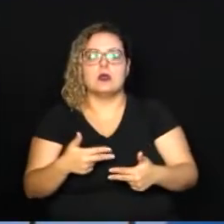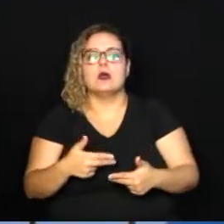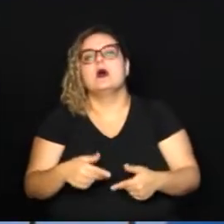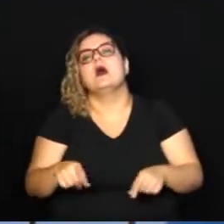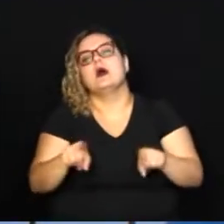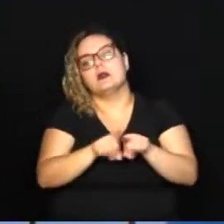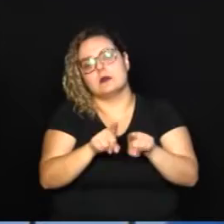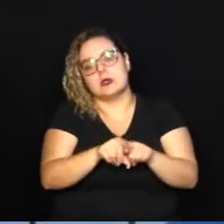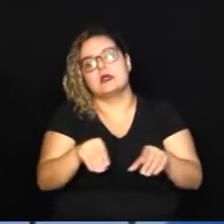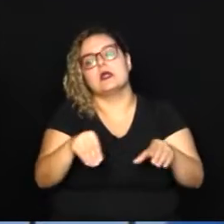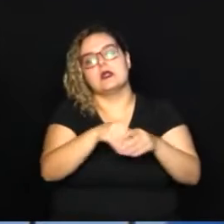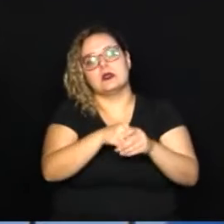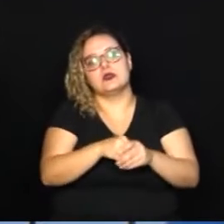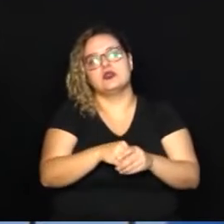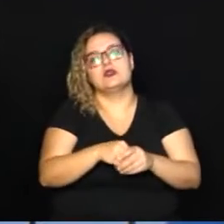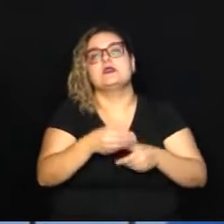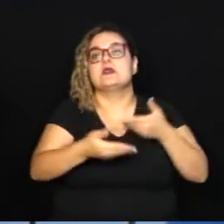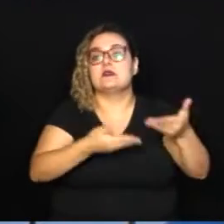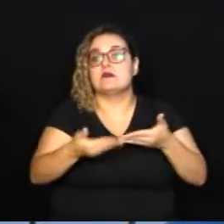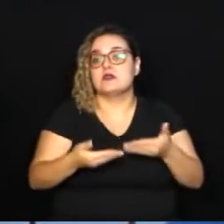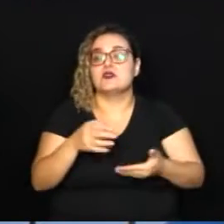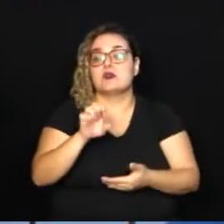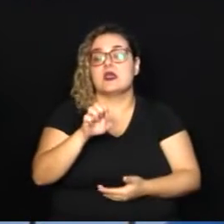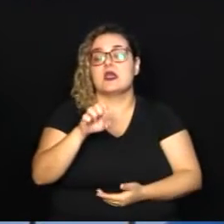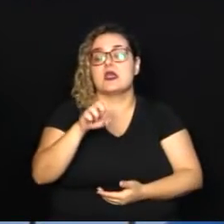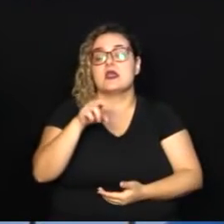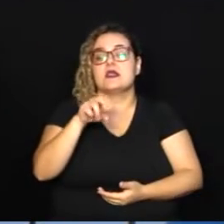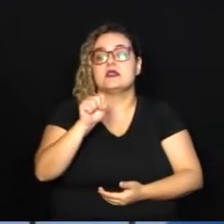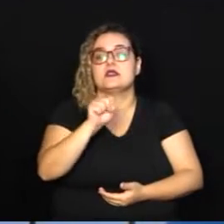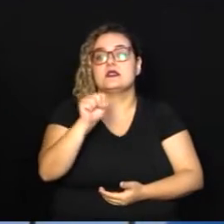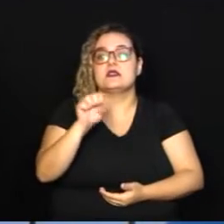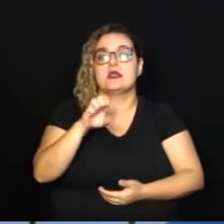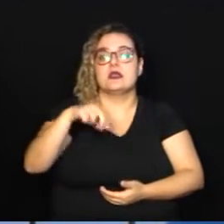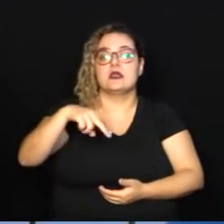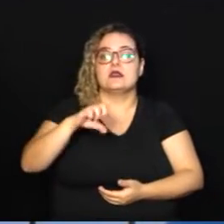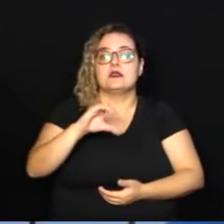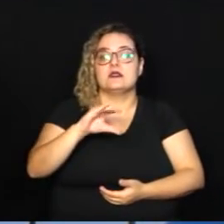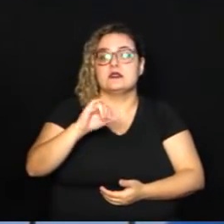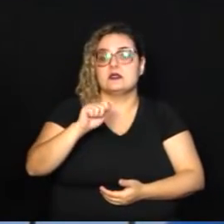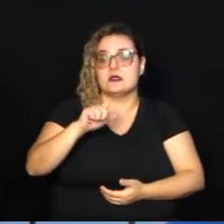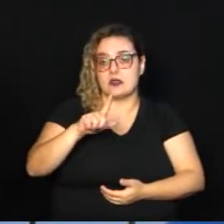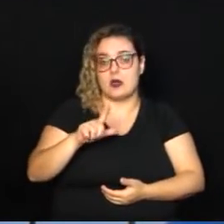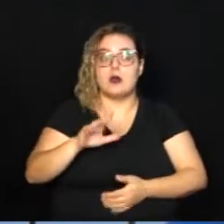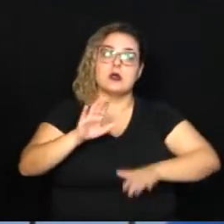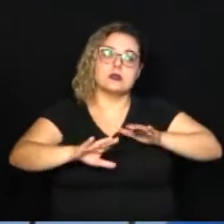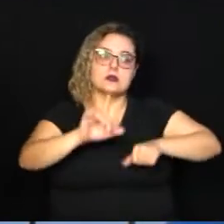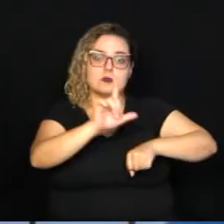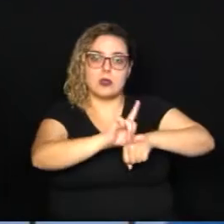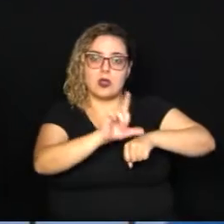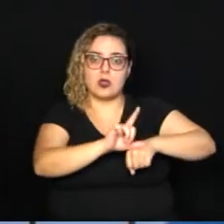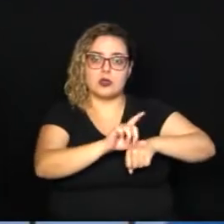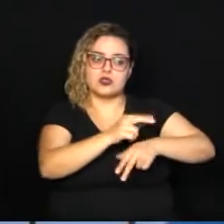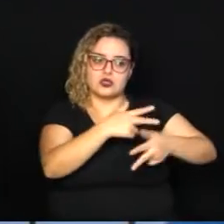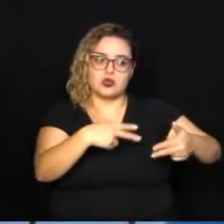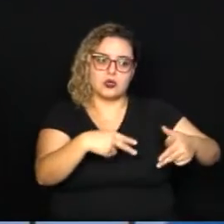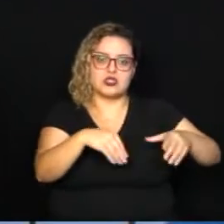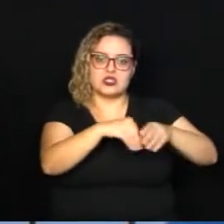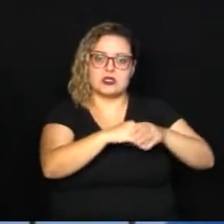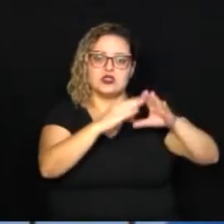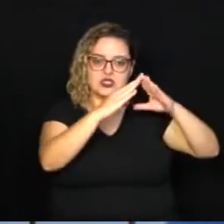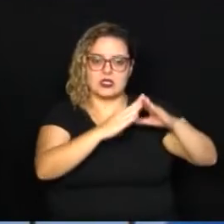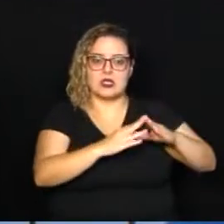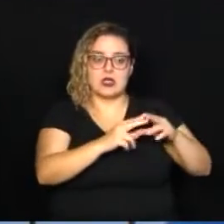serviço essencial. Então, às vezes, você que está aí no seu bairro, vê uma loja de utilidades domésticas aberta, mas que ela também